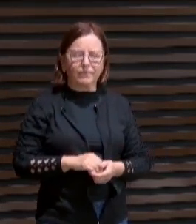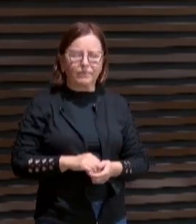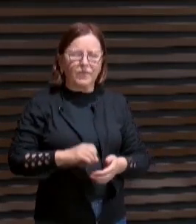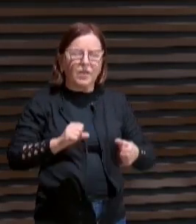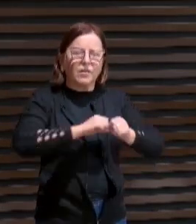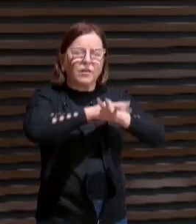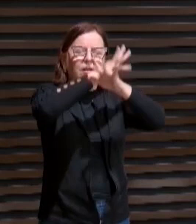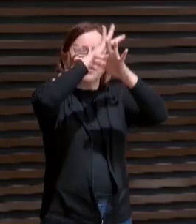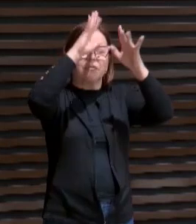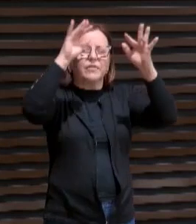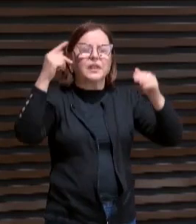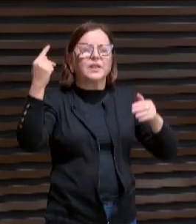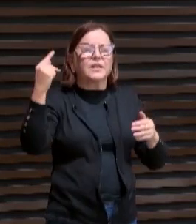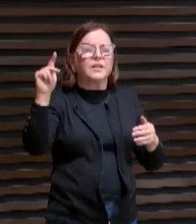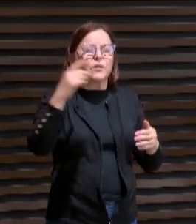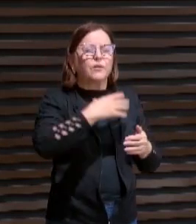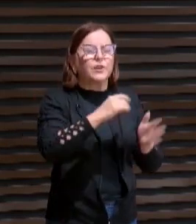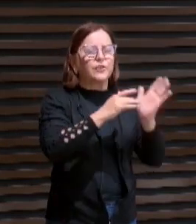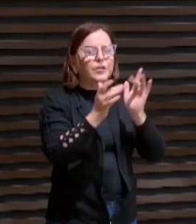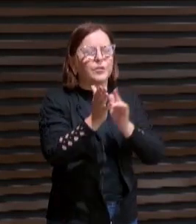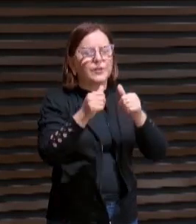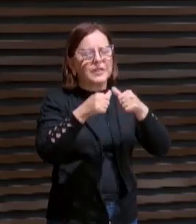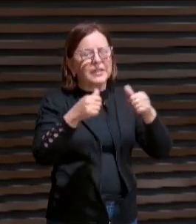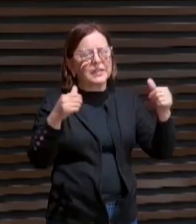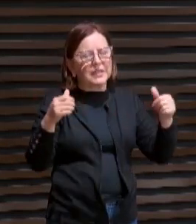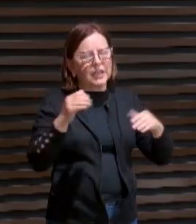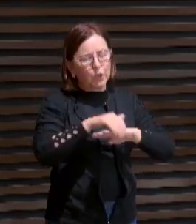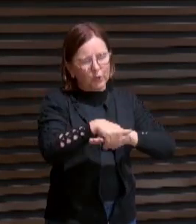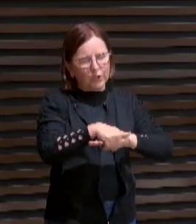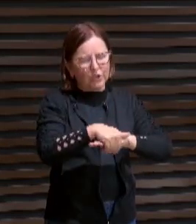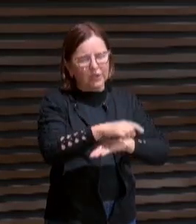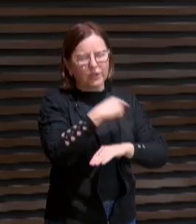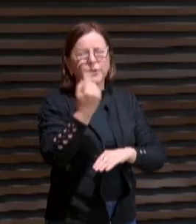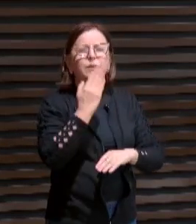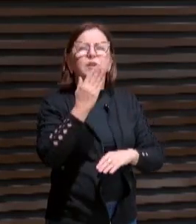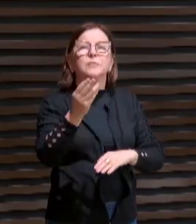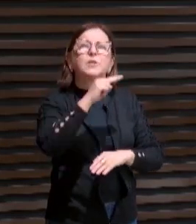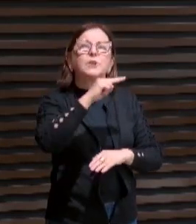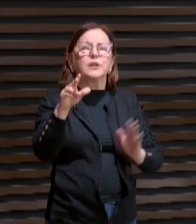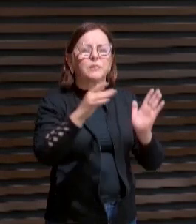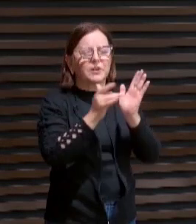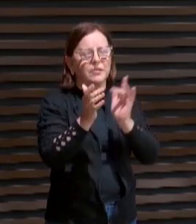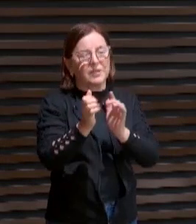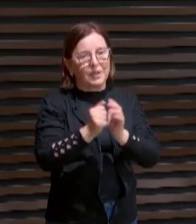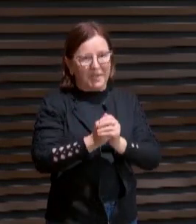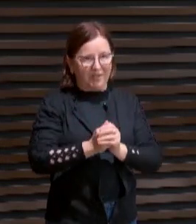Glorifica o Teu Filho Jesus nesta noite. Nós te pedimos em nome dEle.